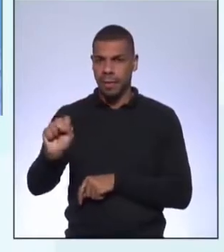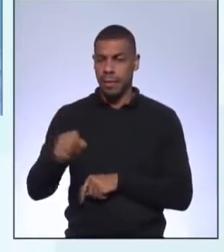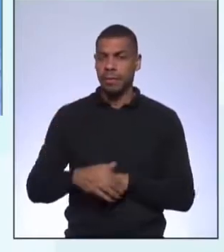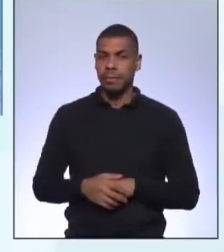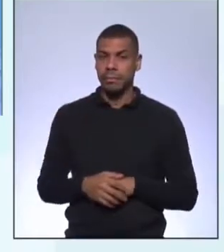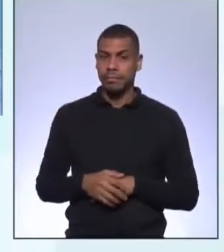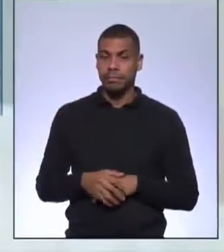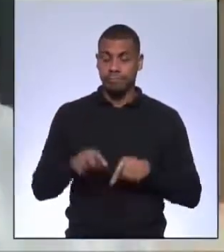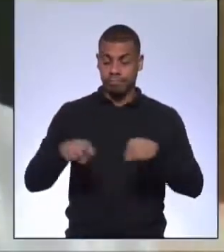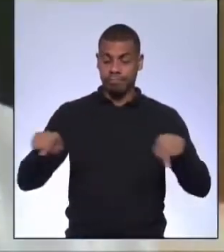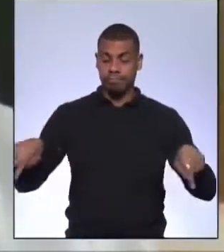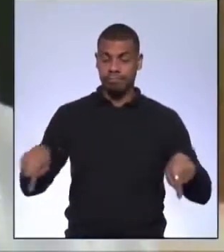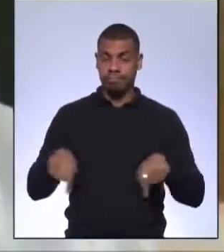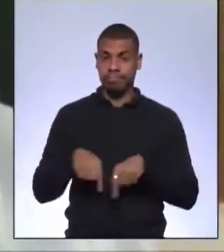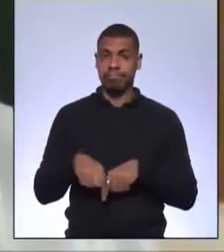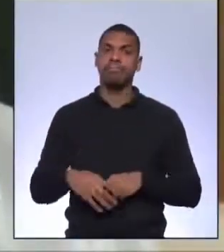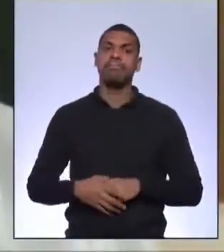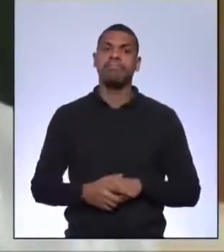aqueles campos